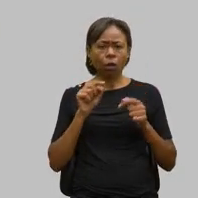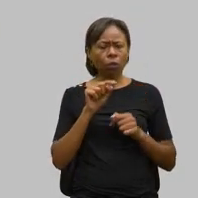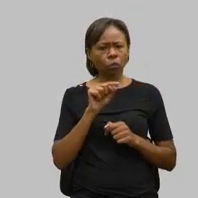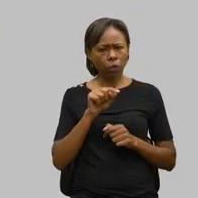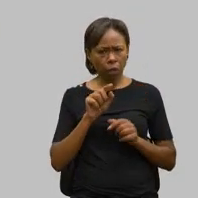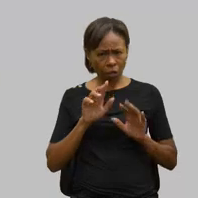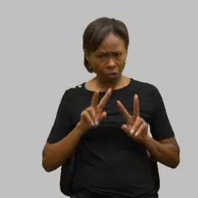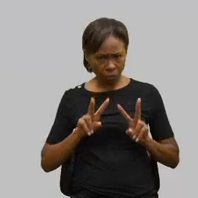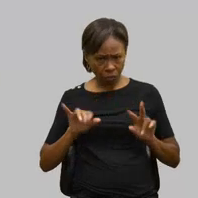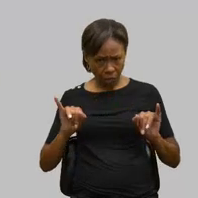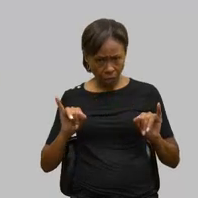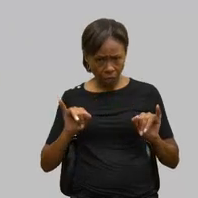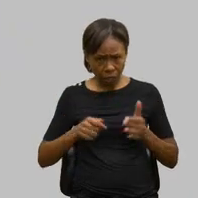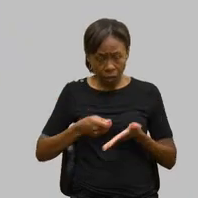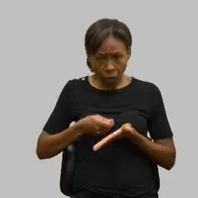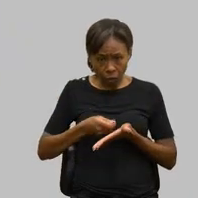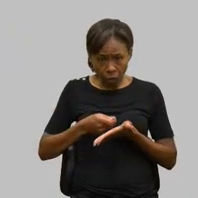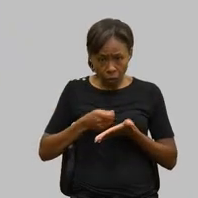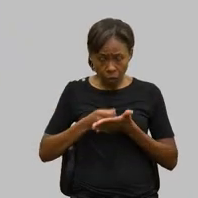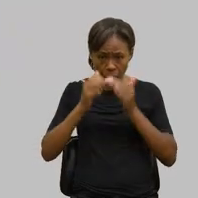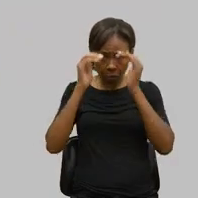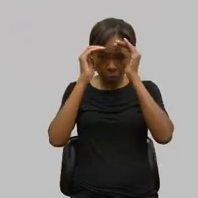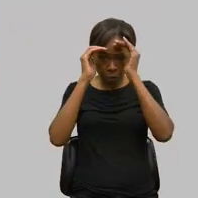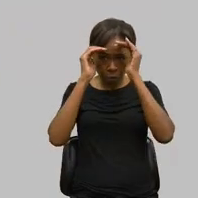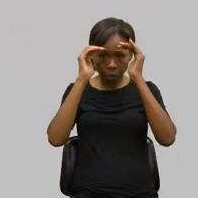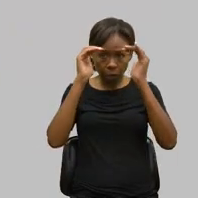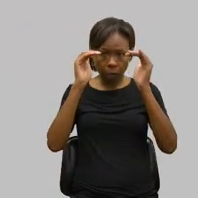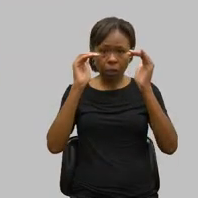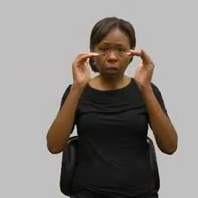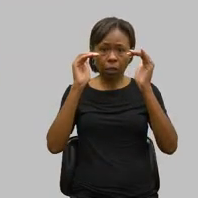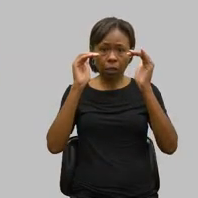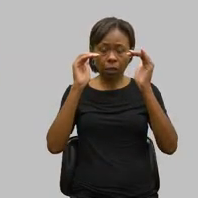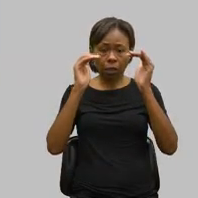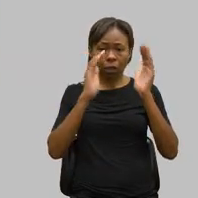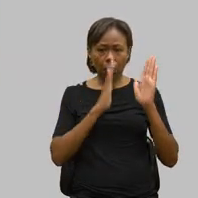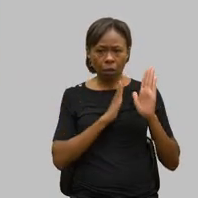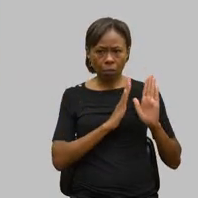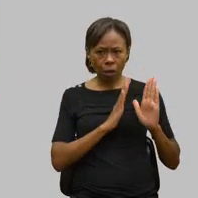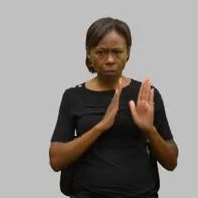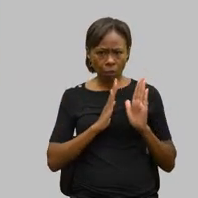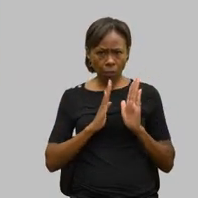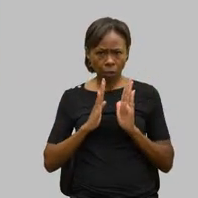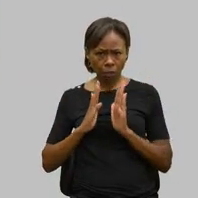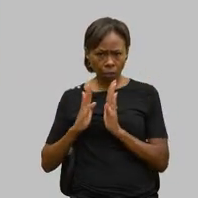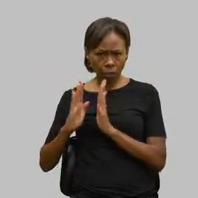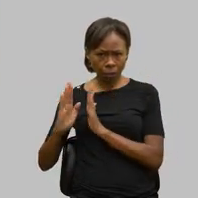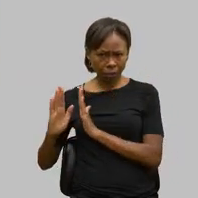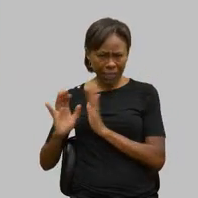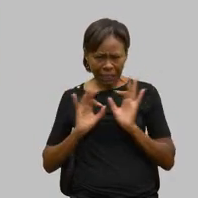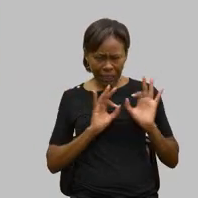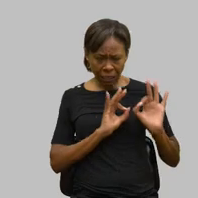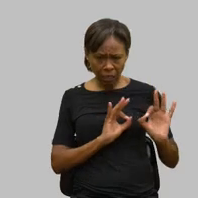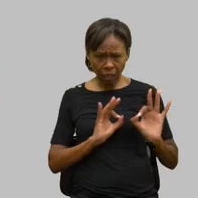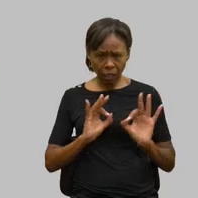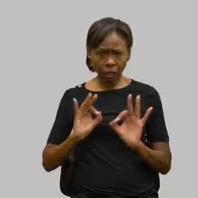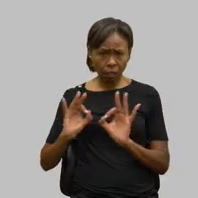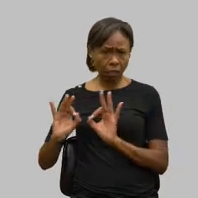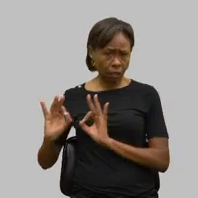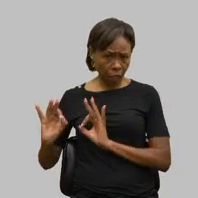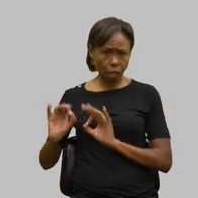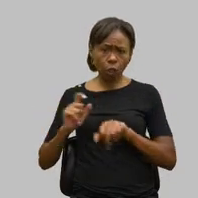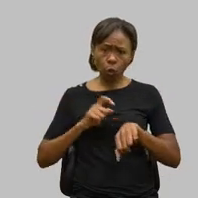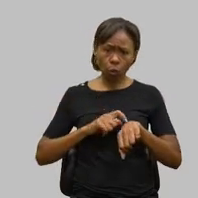rigorosamente os nossos trabalhos de acordo com o que foi lido por vossa excelência, porque, caso cheguem outros